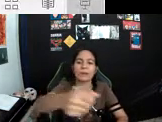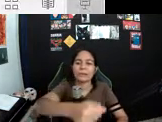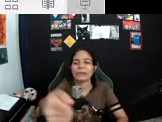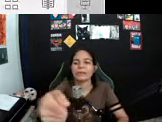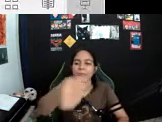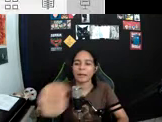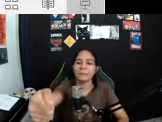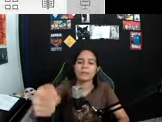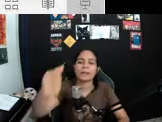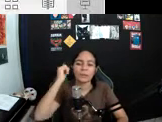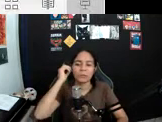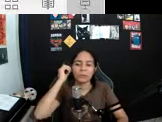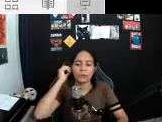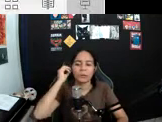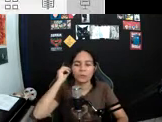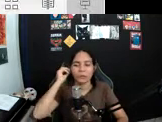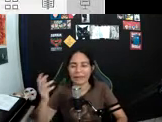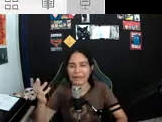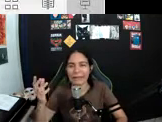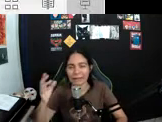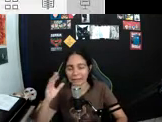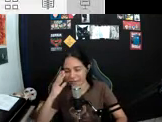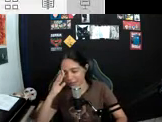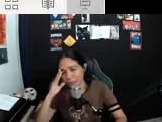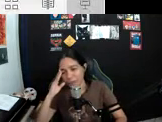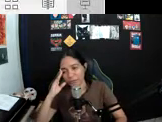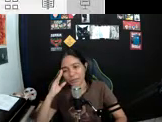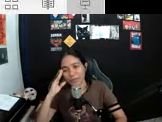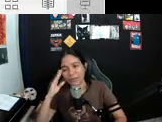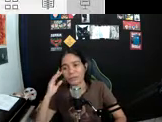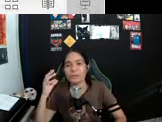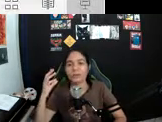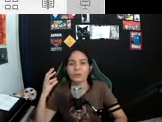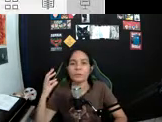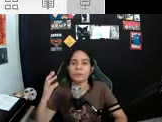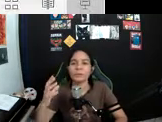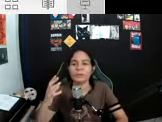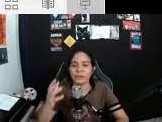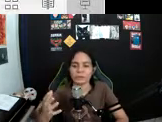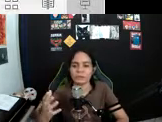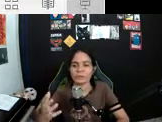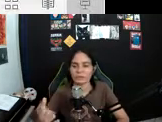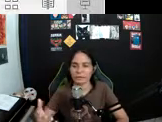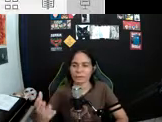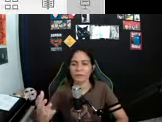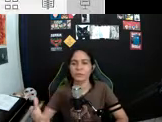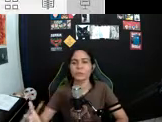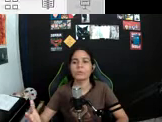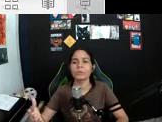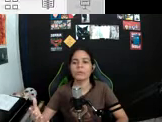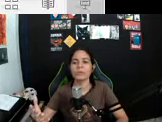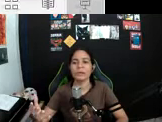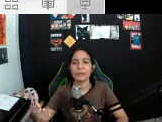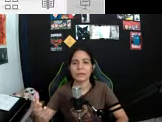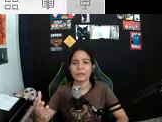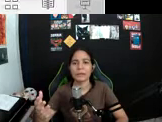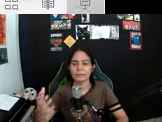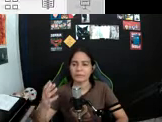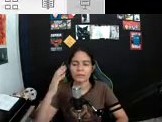lá, correndo atrás do pai, metendo o microfone na cara. Meu Deus, cadê o bom senso dessa